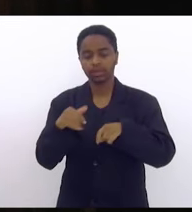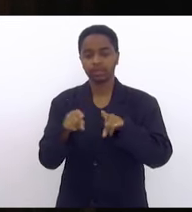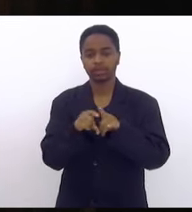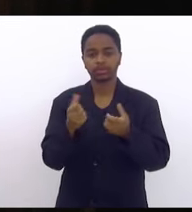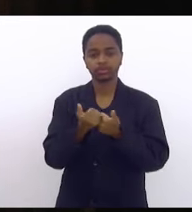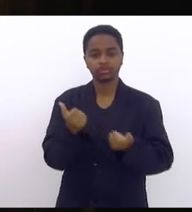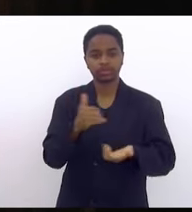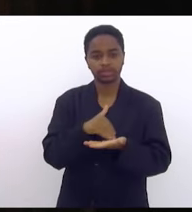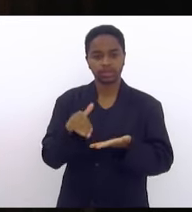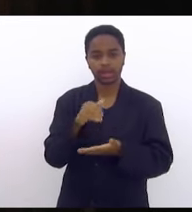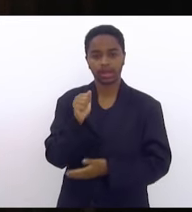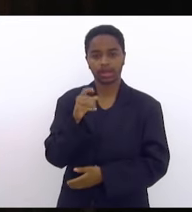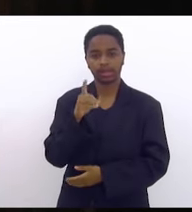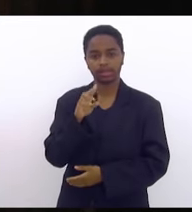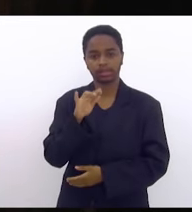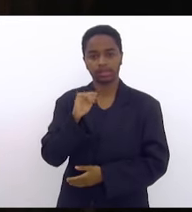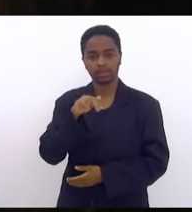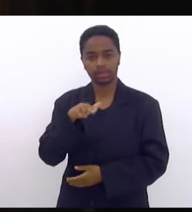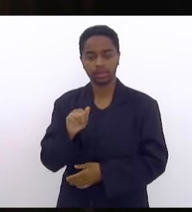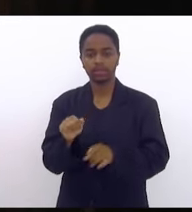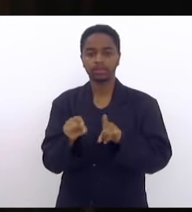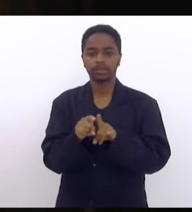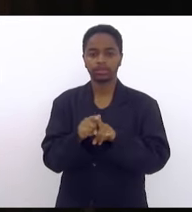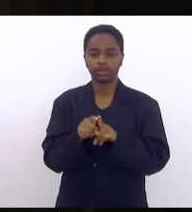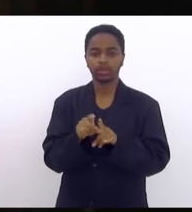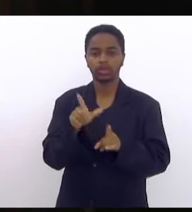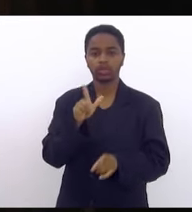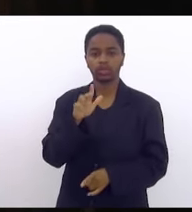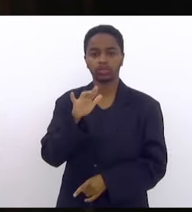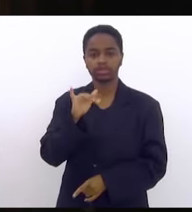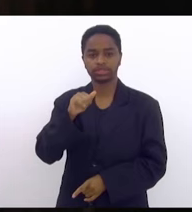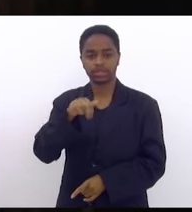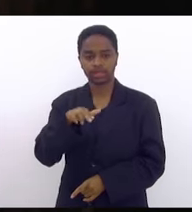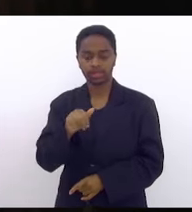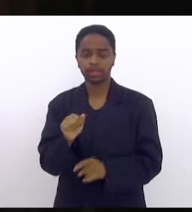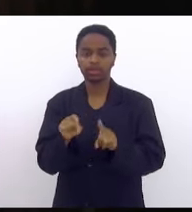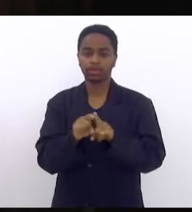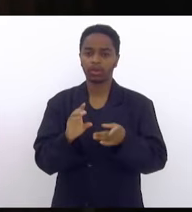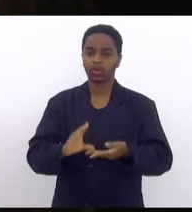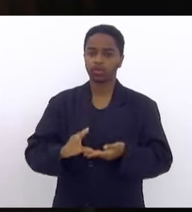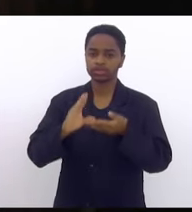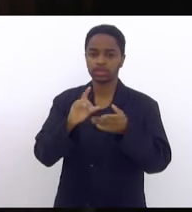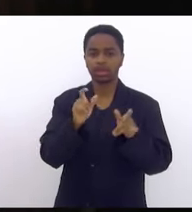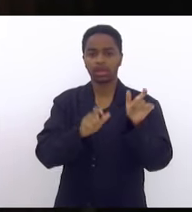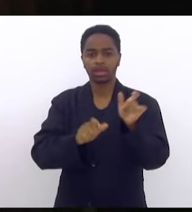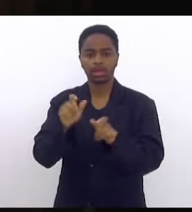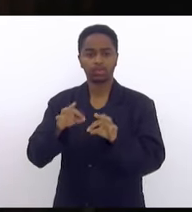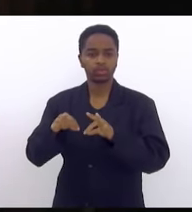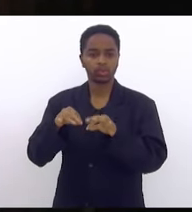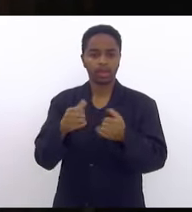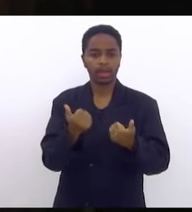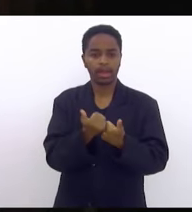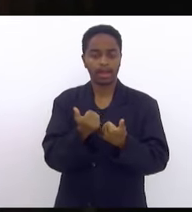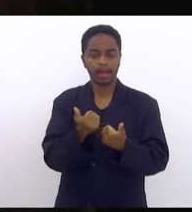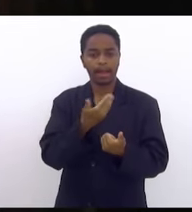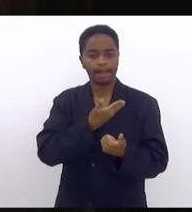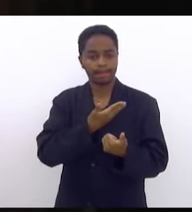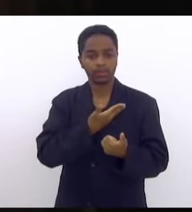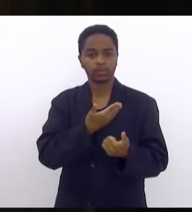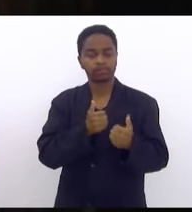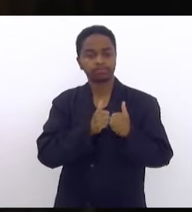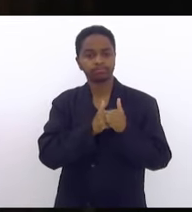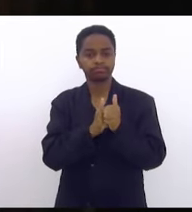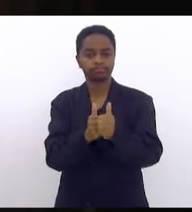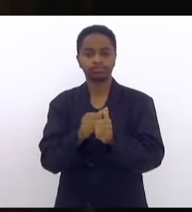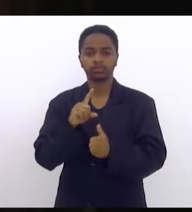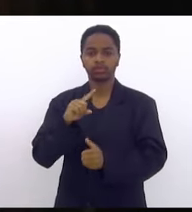Adriana, a Luciana Túlia, a Ione aqui, a todos os conselheiros, amigos que nos acompanham nesses quase 3 anos à frente da